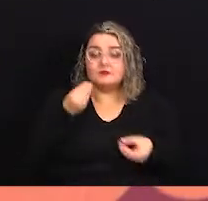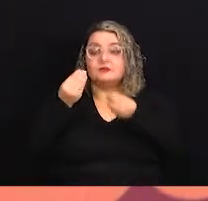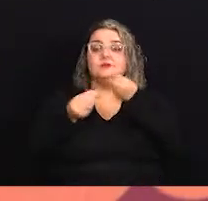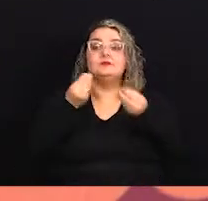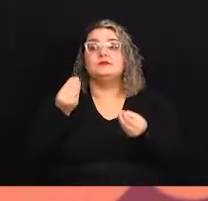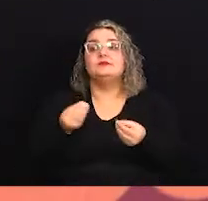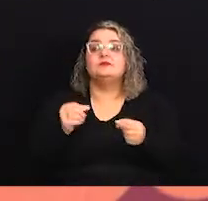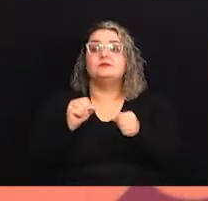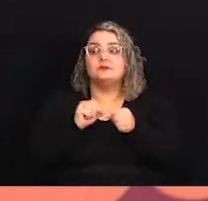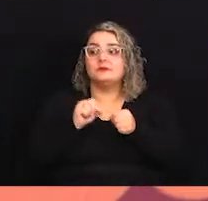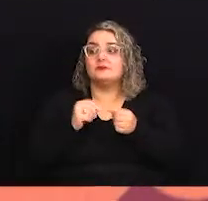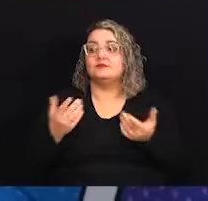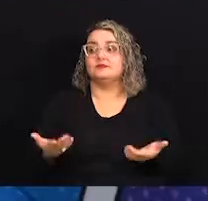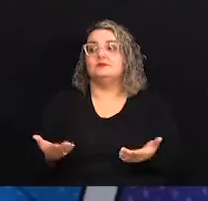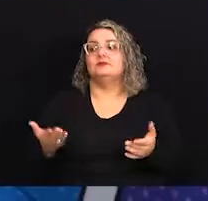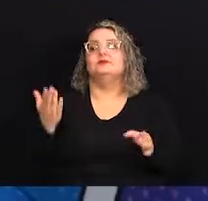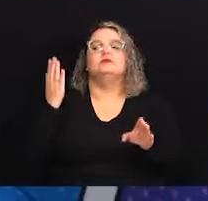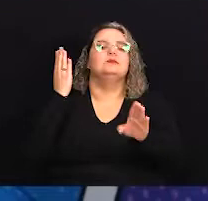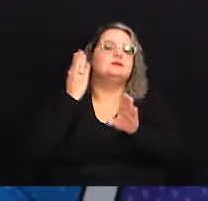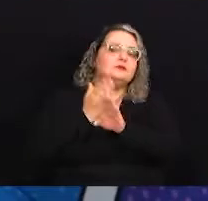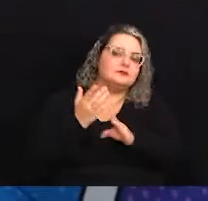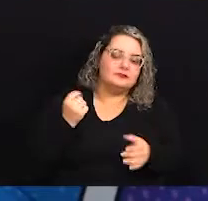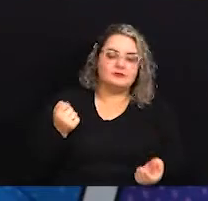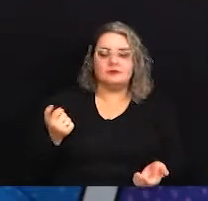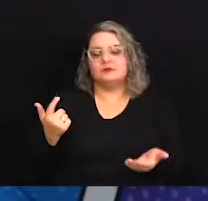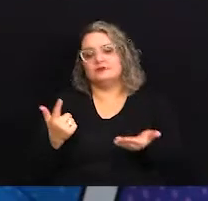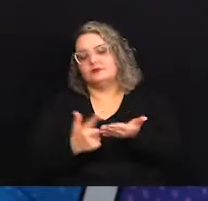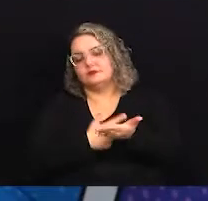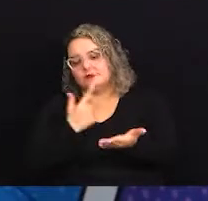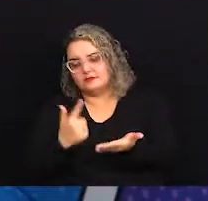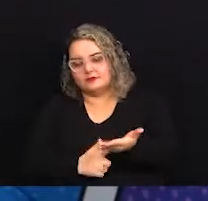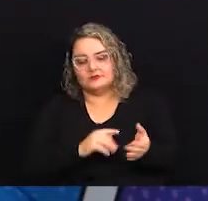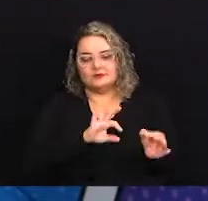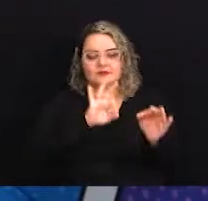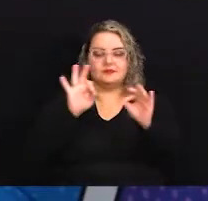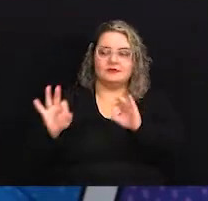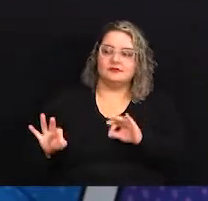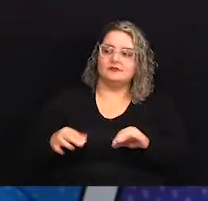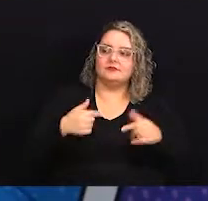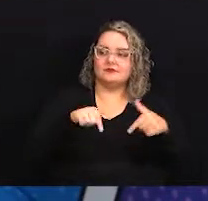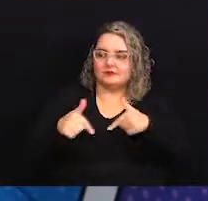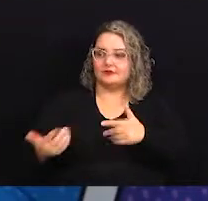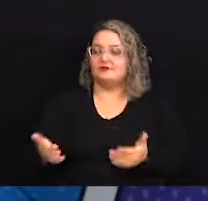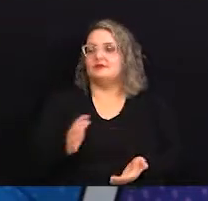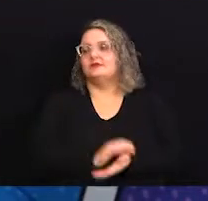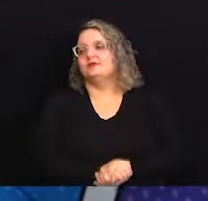casa como é que faz, né, para encontrar os livros, acompanhar o seu trabalho.